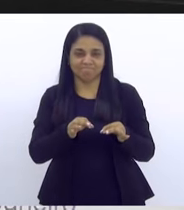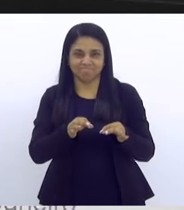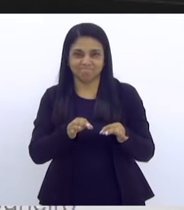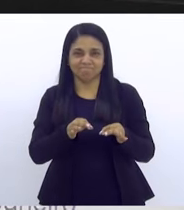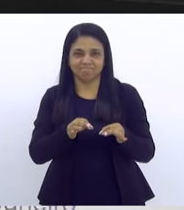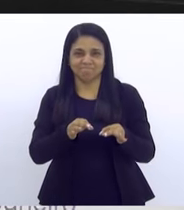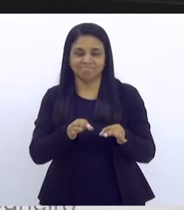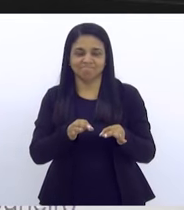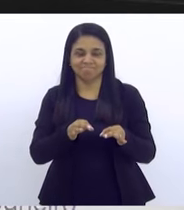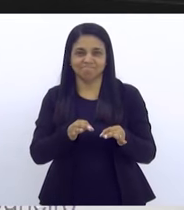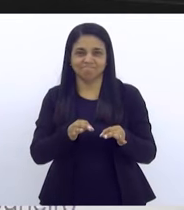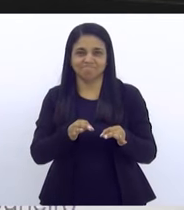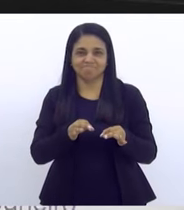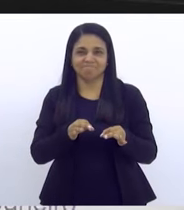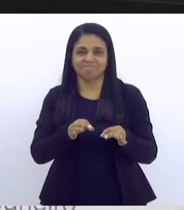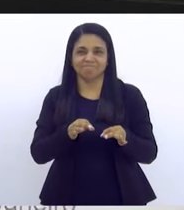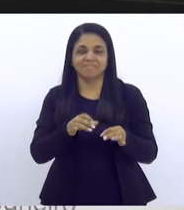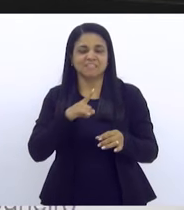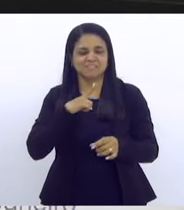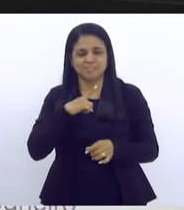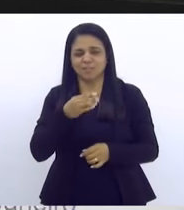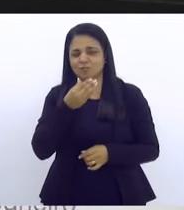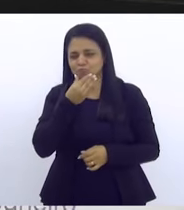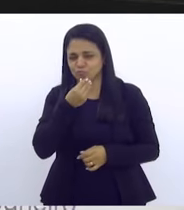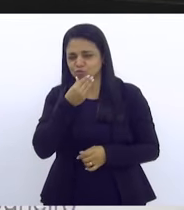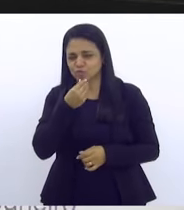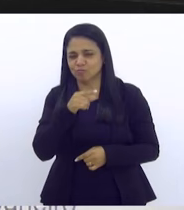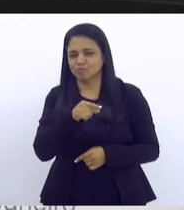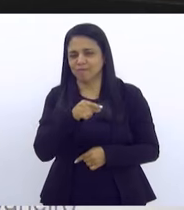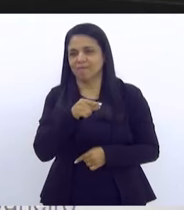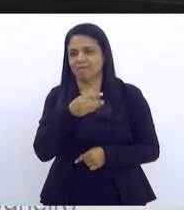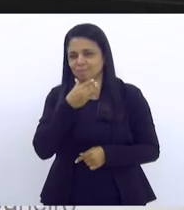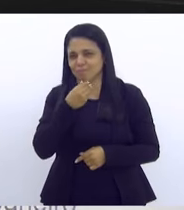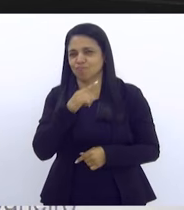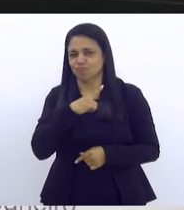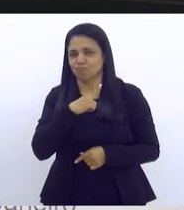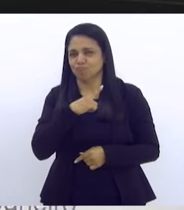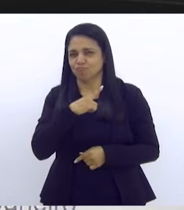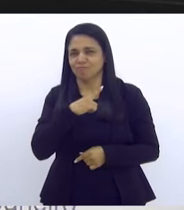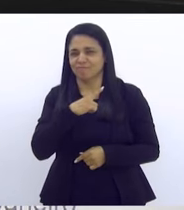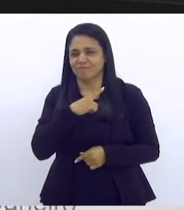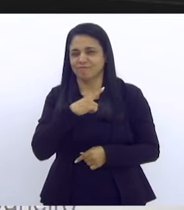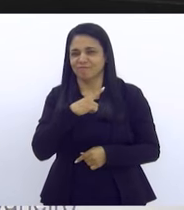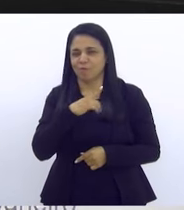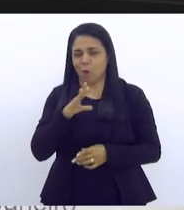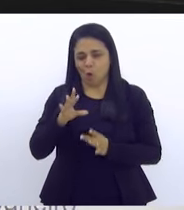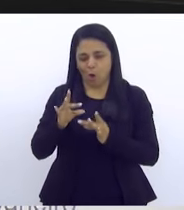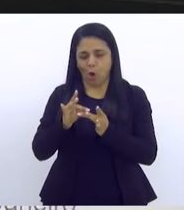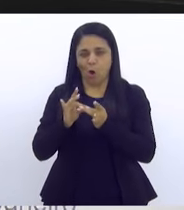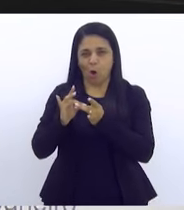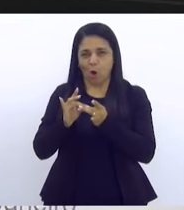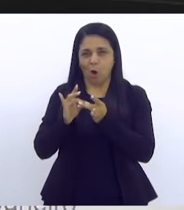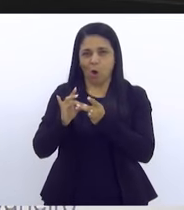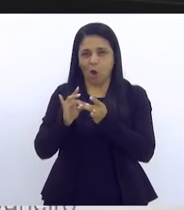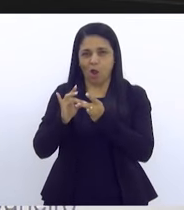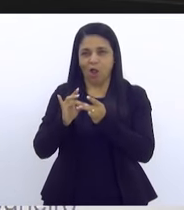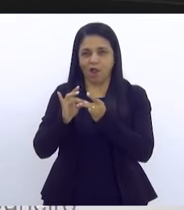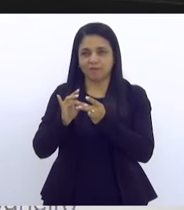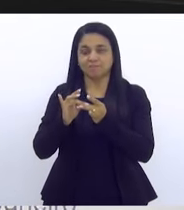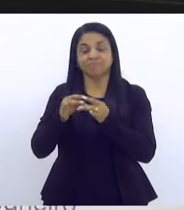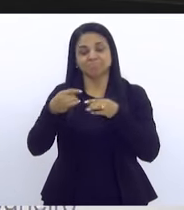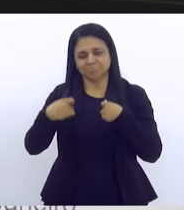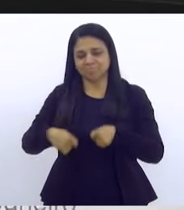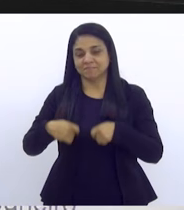na cola dela um daqueles meninos que muitas vezes a gente precisa, né, Tia